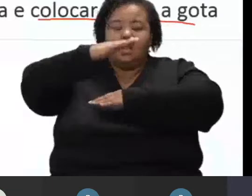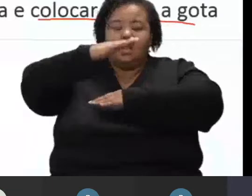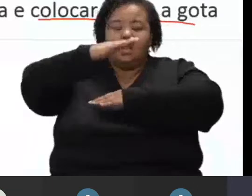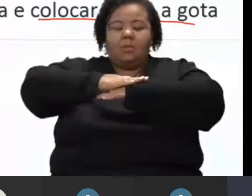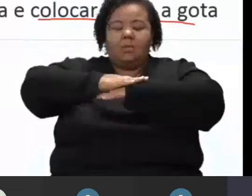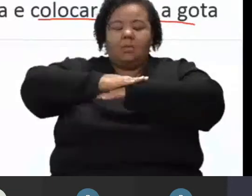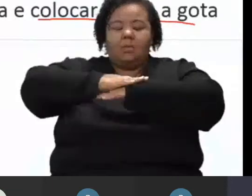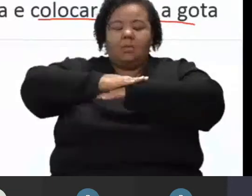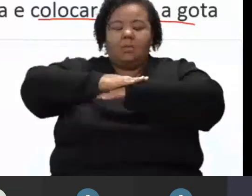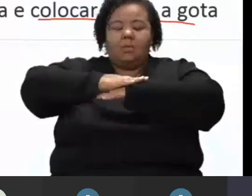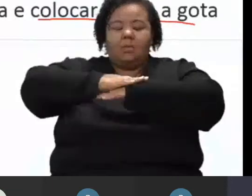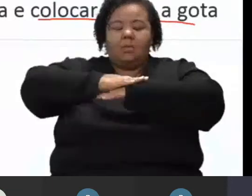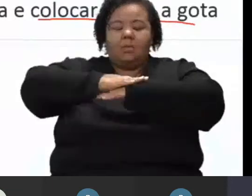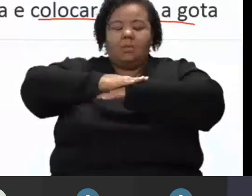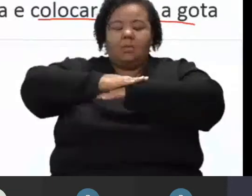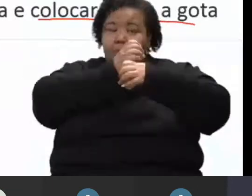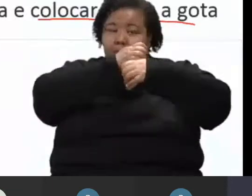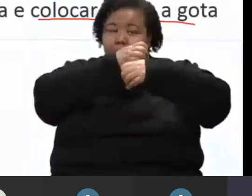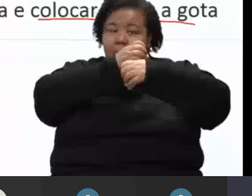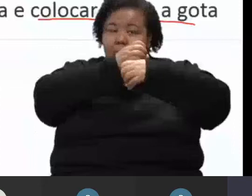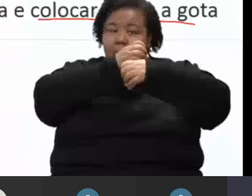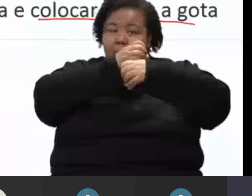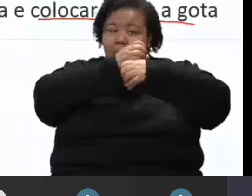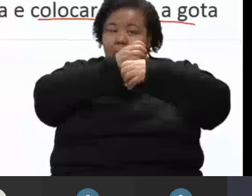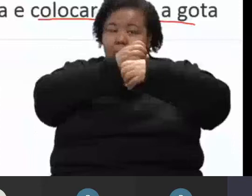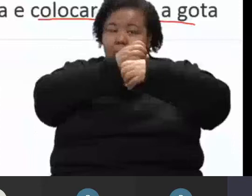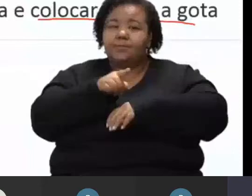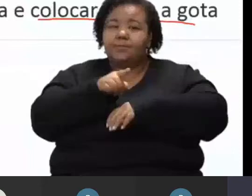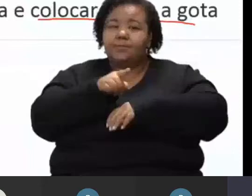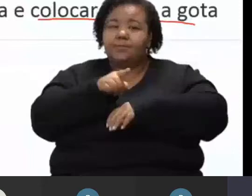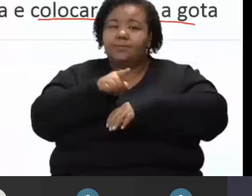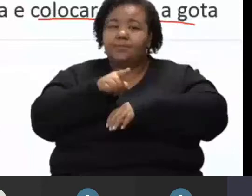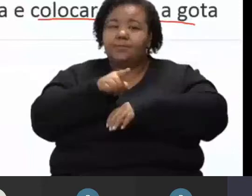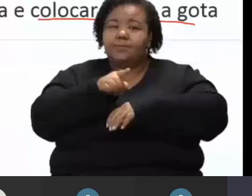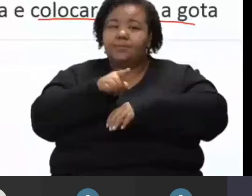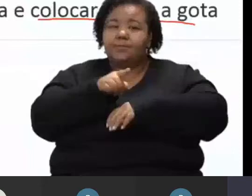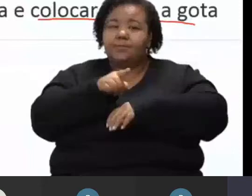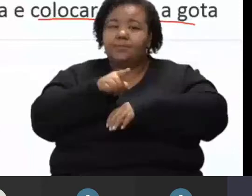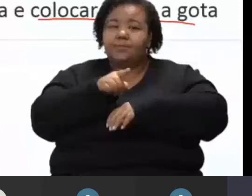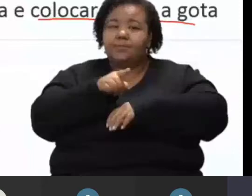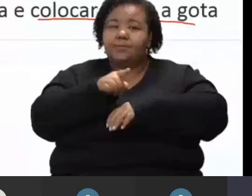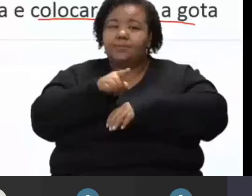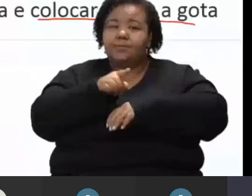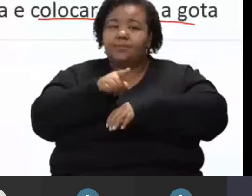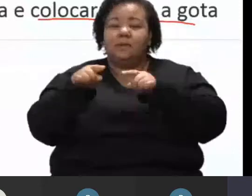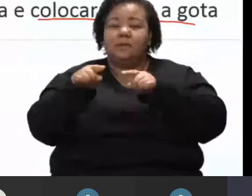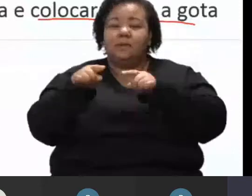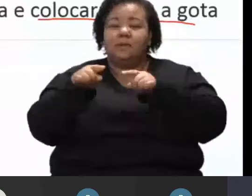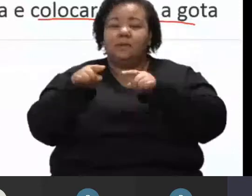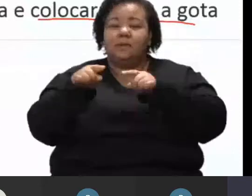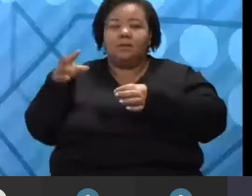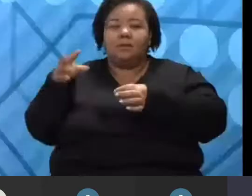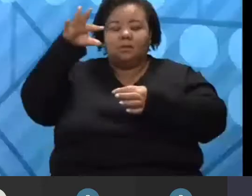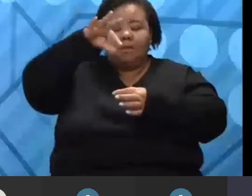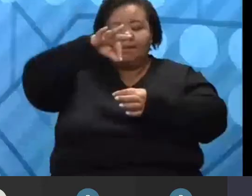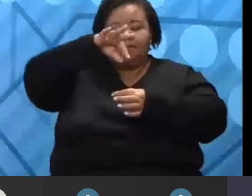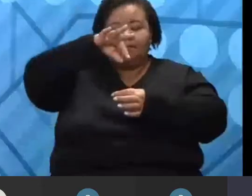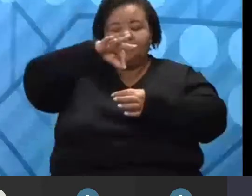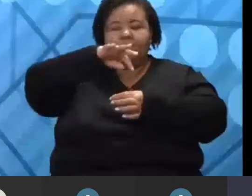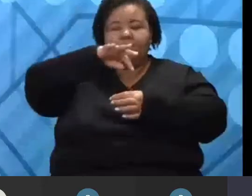microscópio. Então, basicamente, o que você faz? Você pega a lâmina, coloca 2 gotinhas de lactofenol azul de